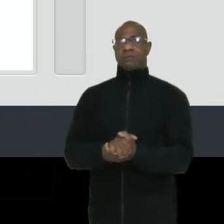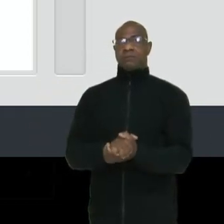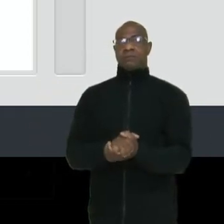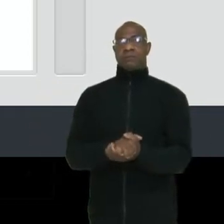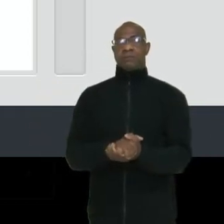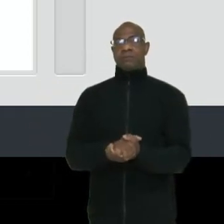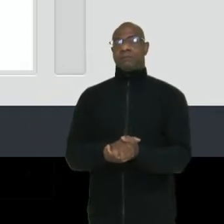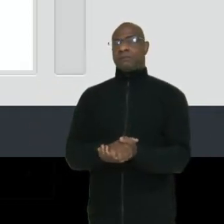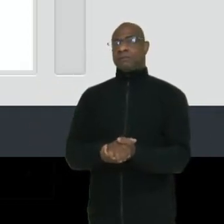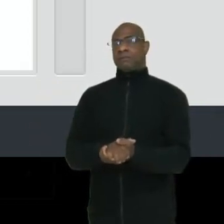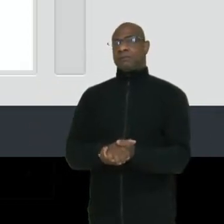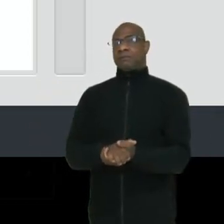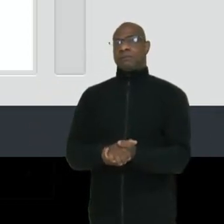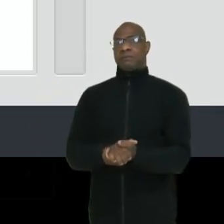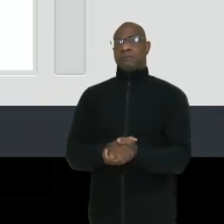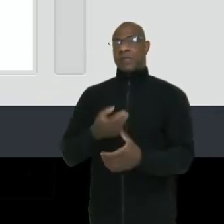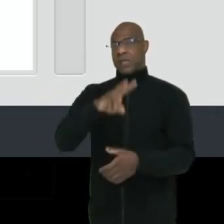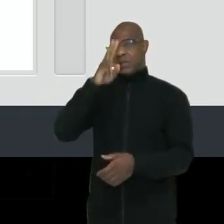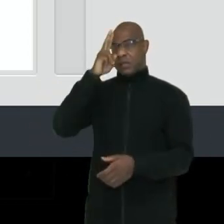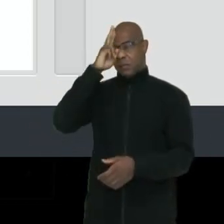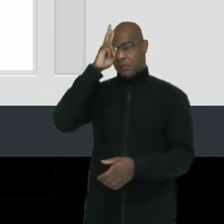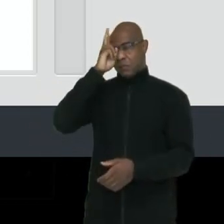Tuesday. Terça-feira.